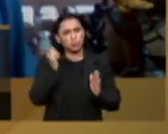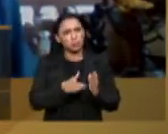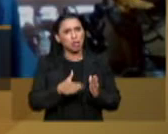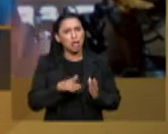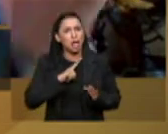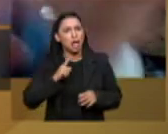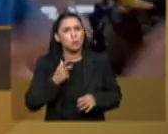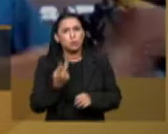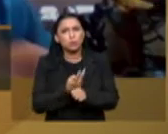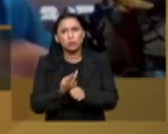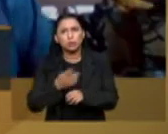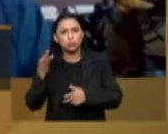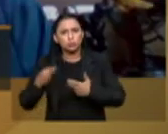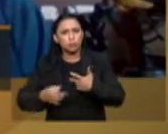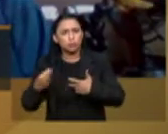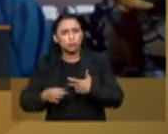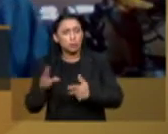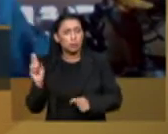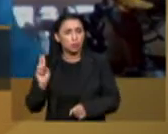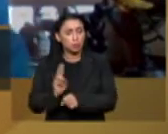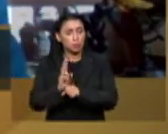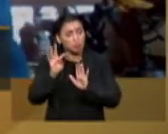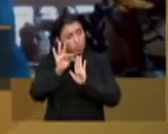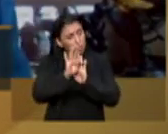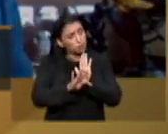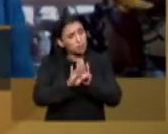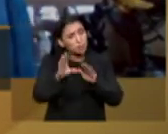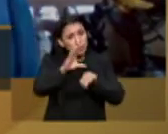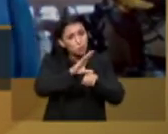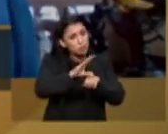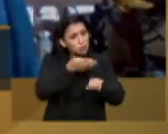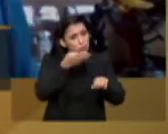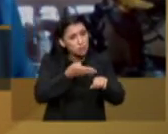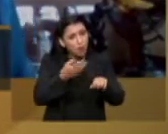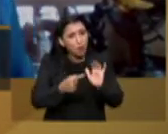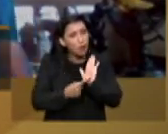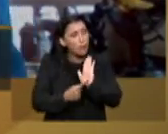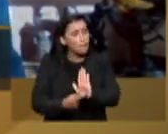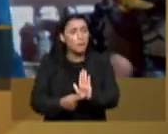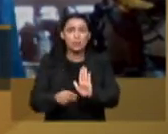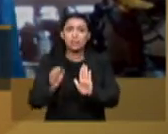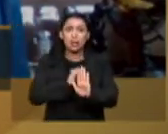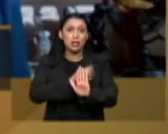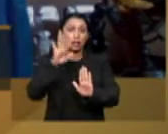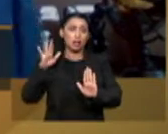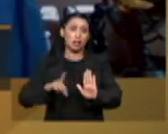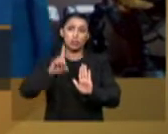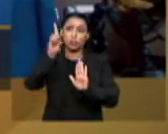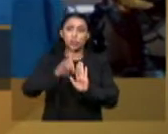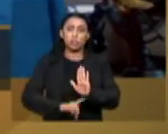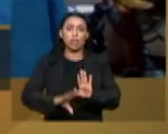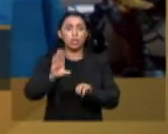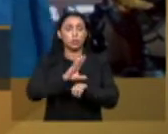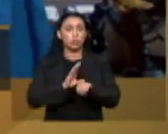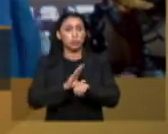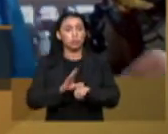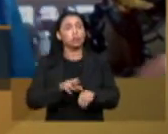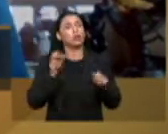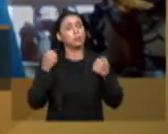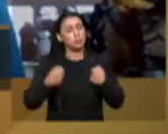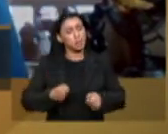busca do judiciário para que se proteja o próprio texto constitucional. E o texto ele é expresso, né? Direitos constitucionais devem